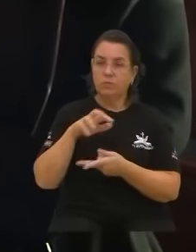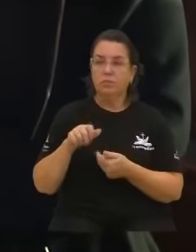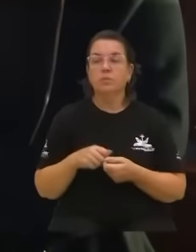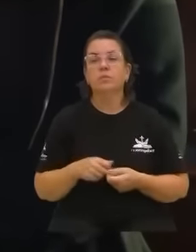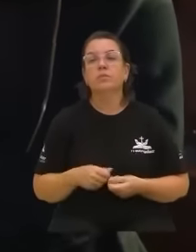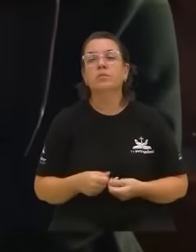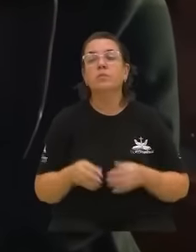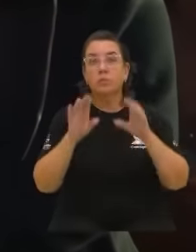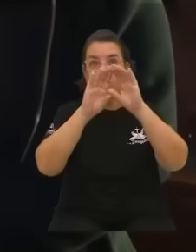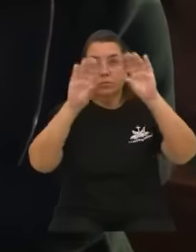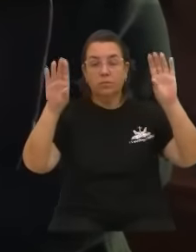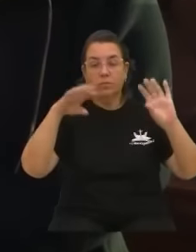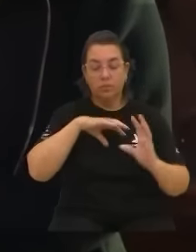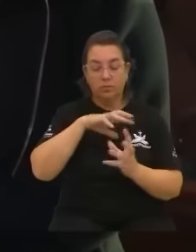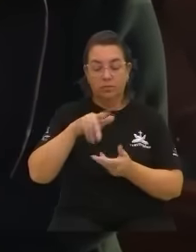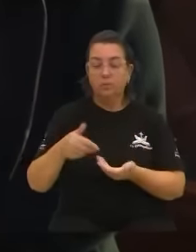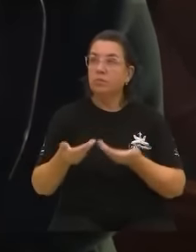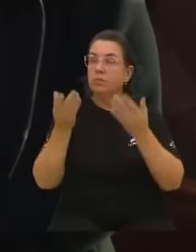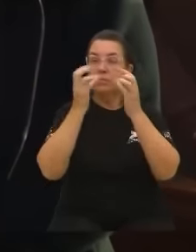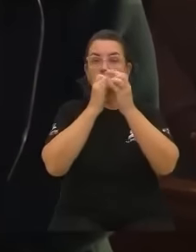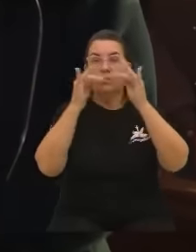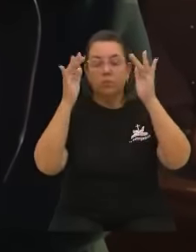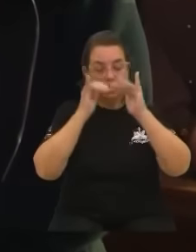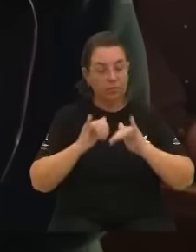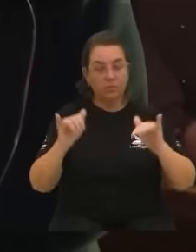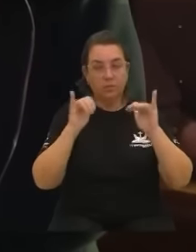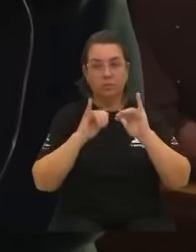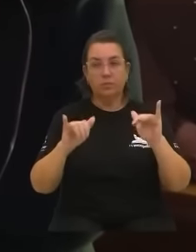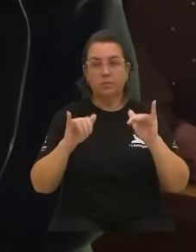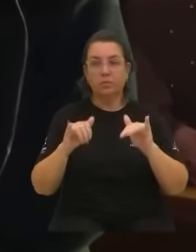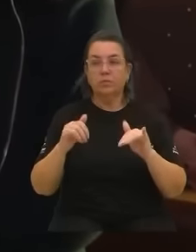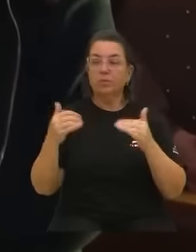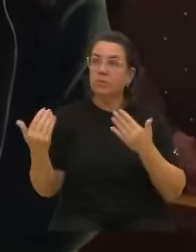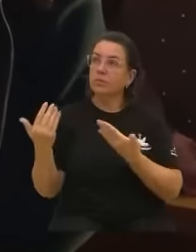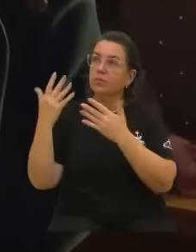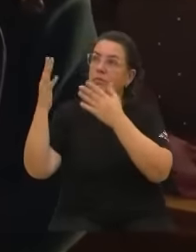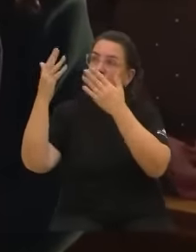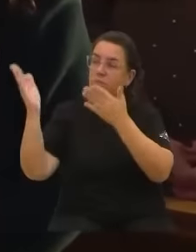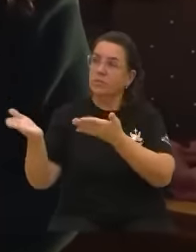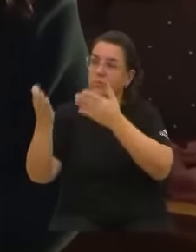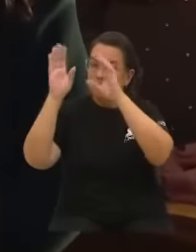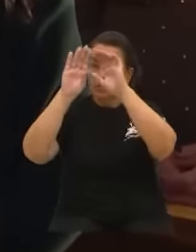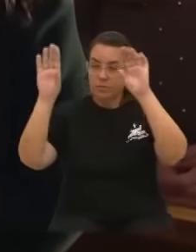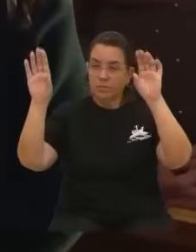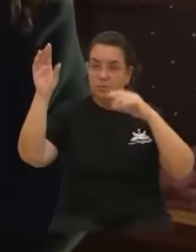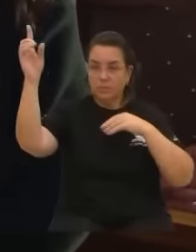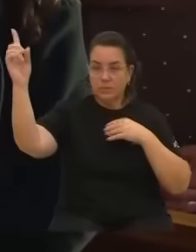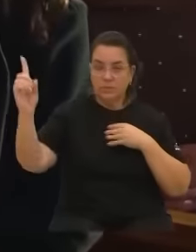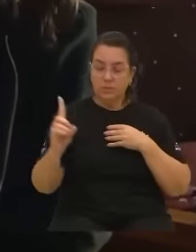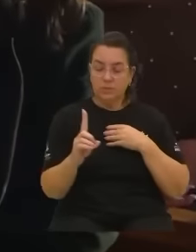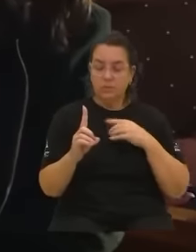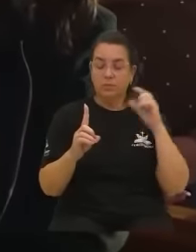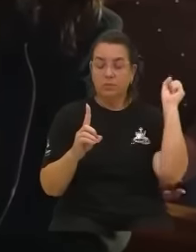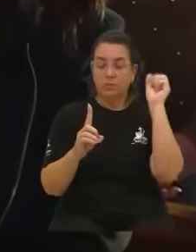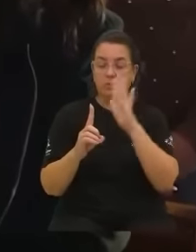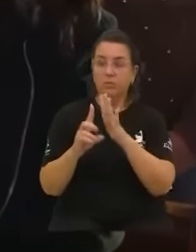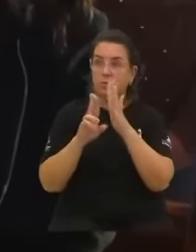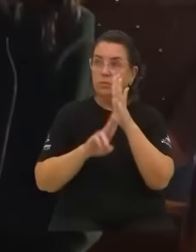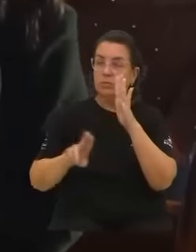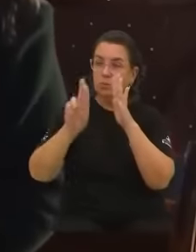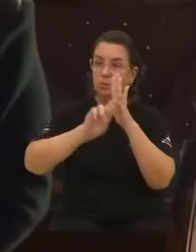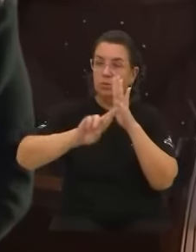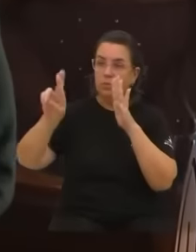Universo, o céu e a terra proclamam a vossa glória. hosana nas alturas. Bendito